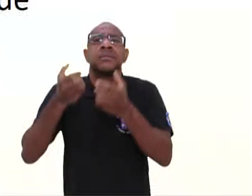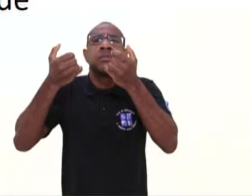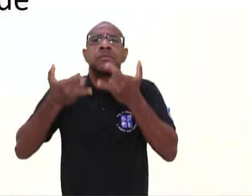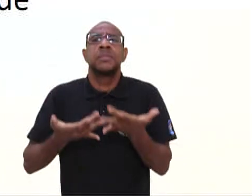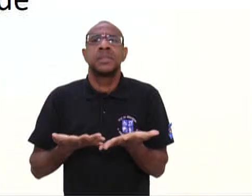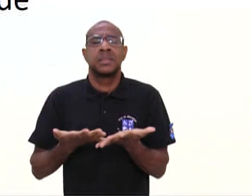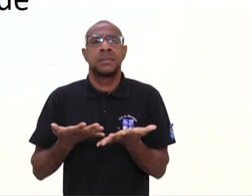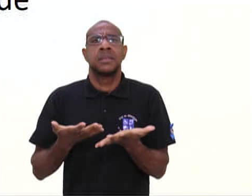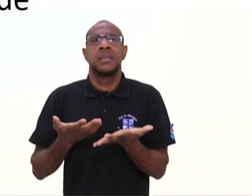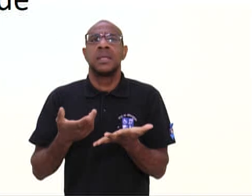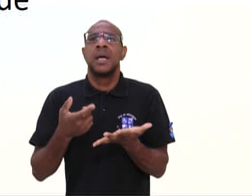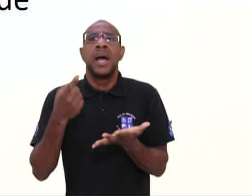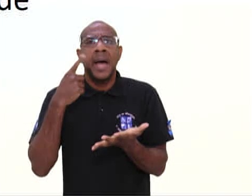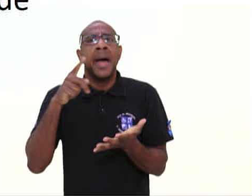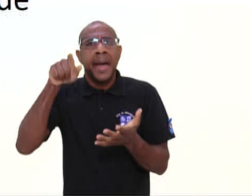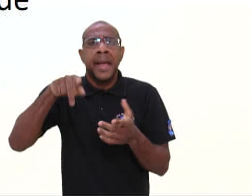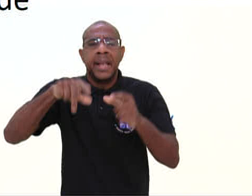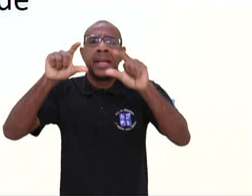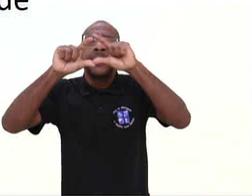com vocês.